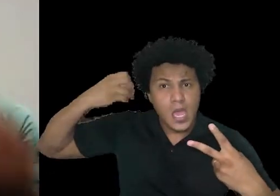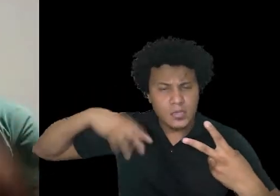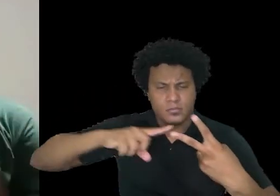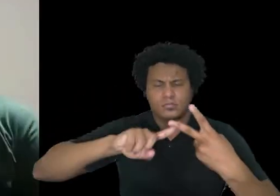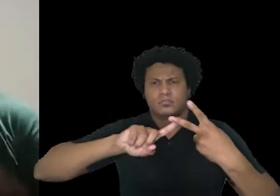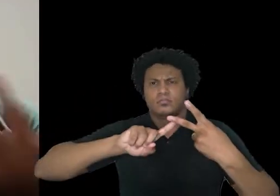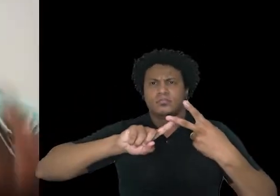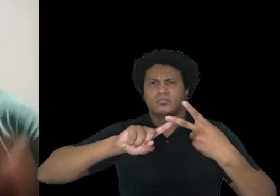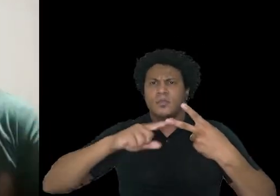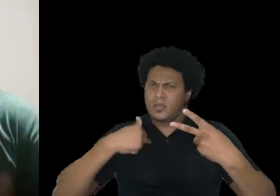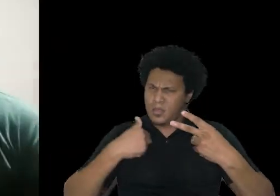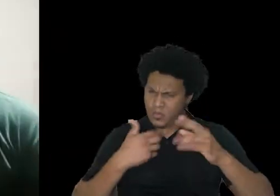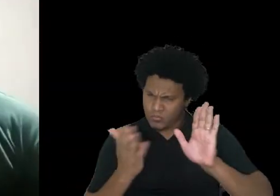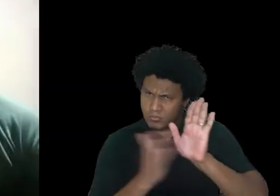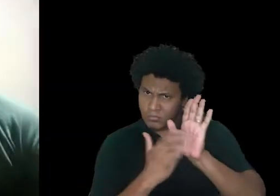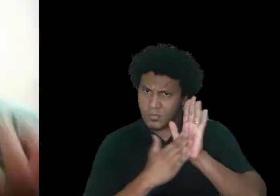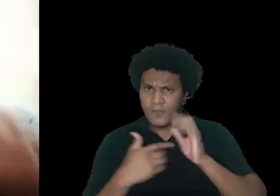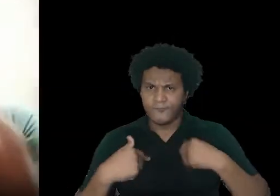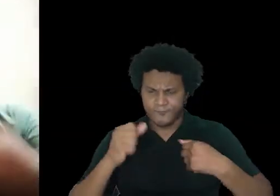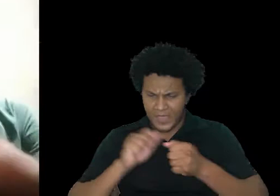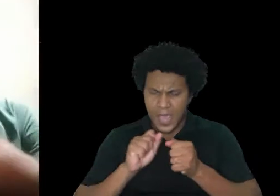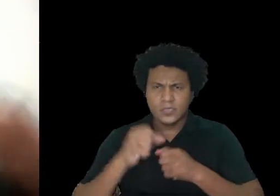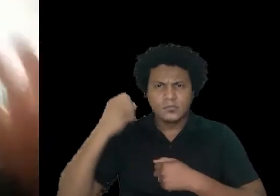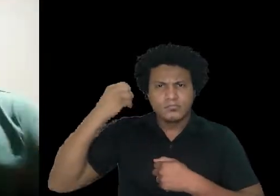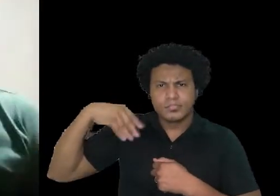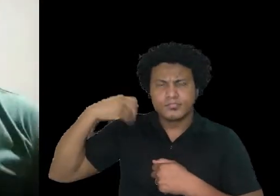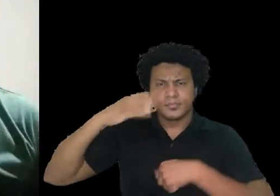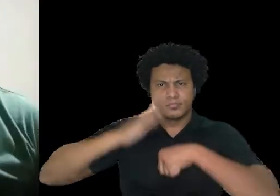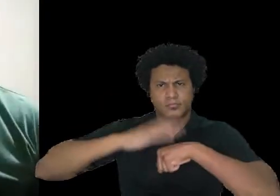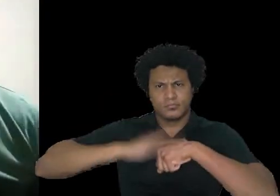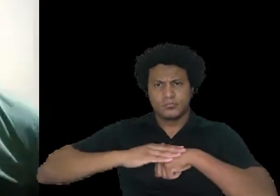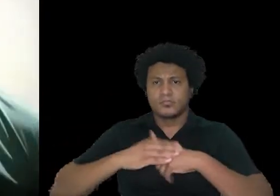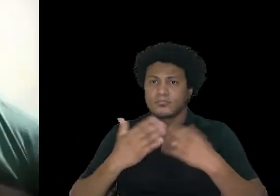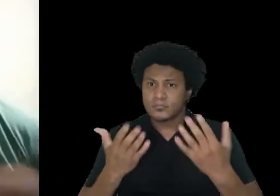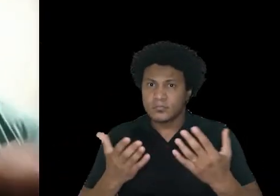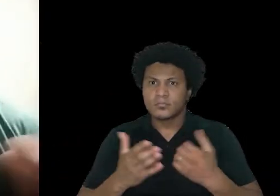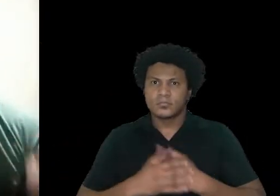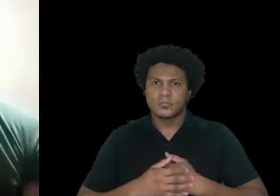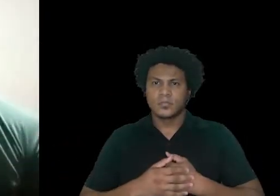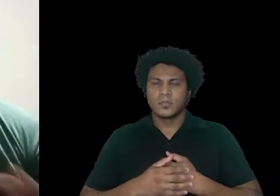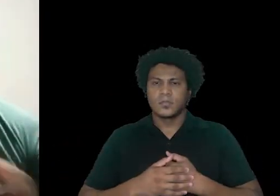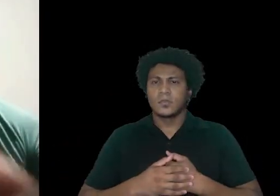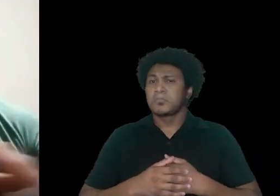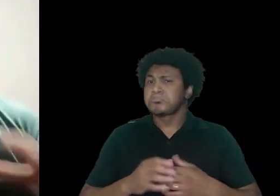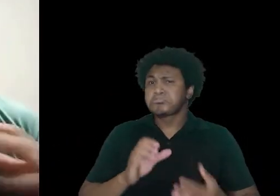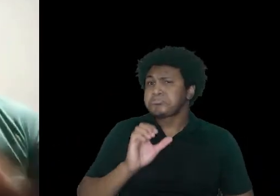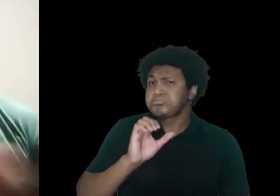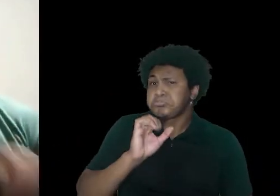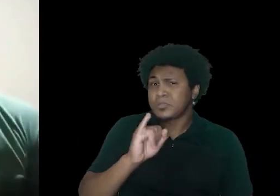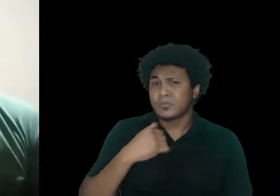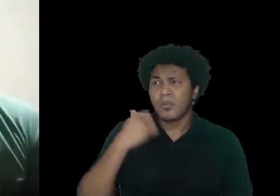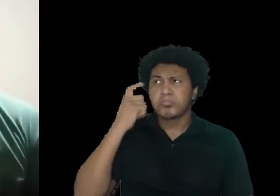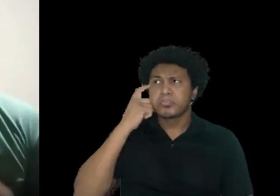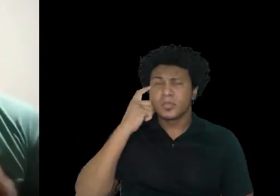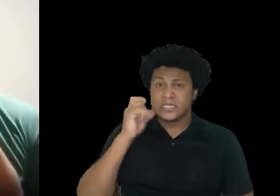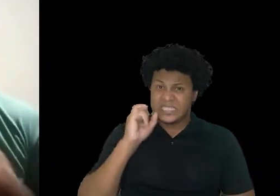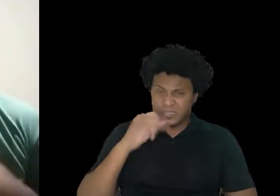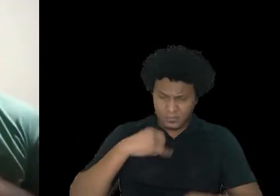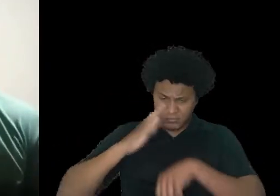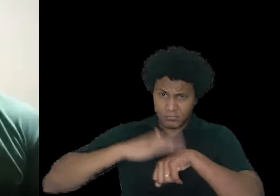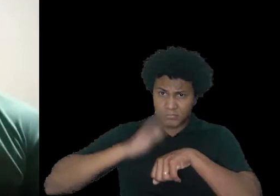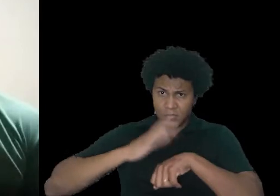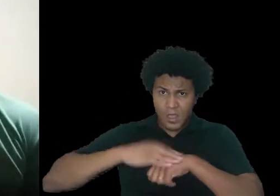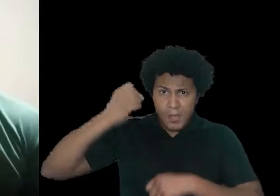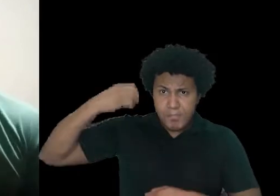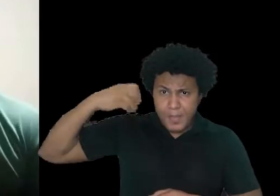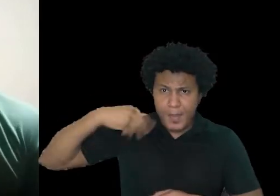meu trabalho tenha uma audiodescrição, eu me proponho a fazer essa experimentação da audiodescrição. Então, chegou um momento que, se não